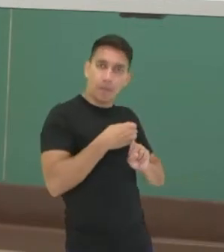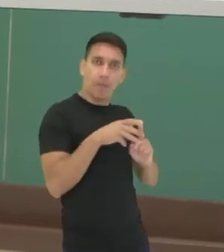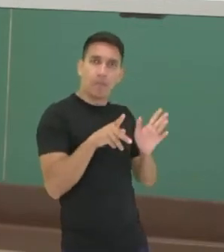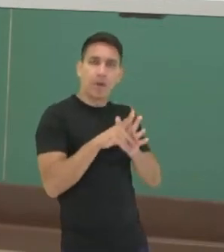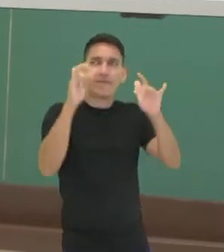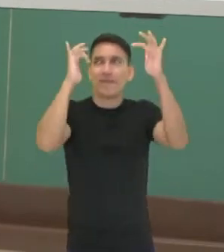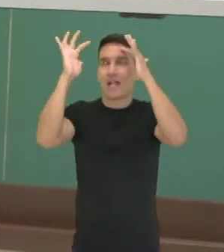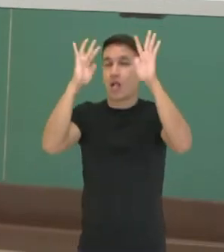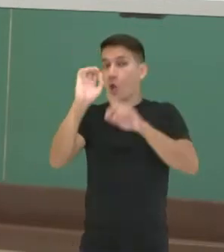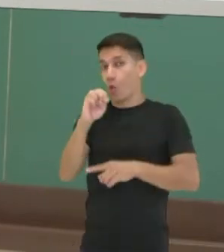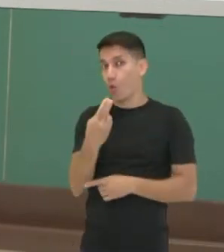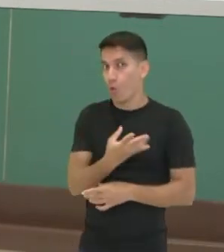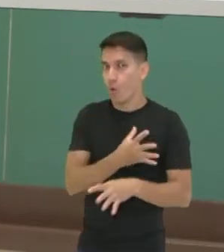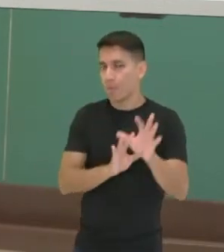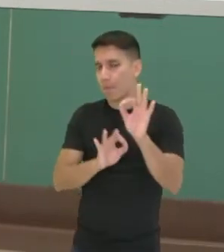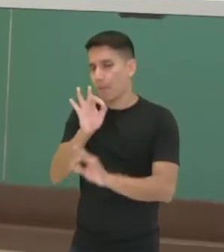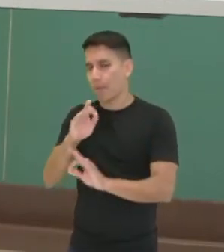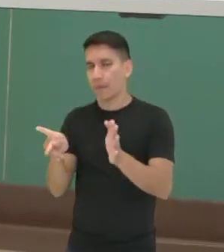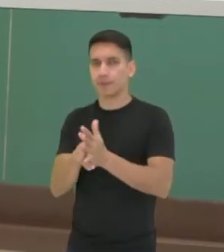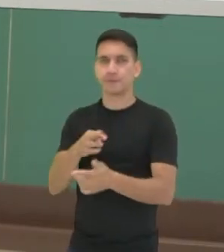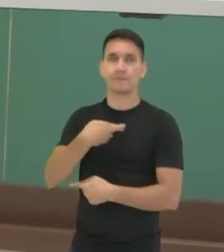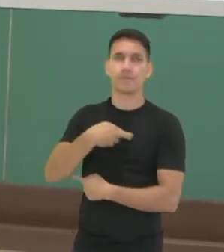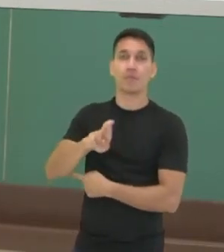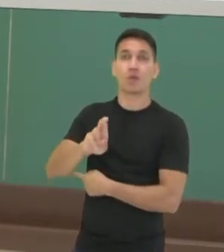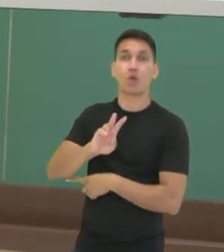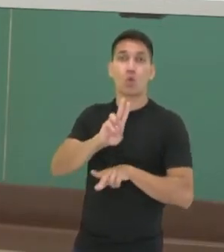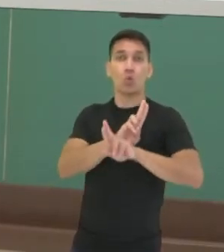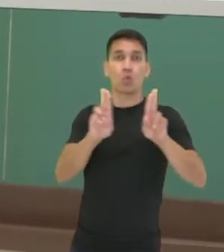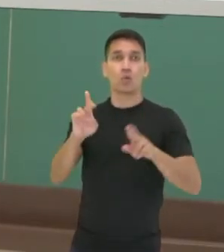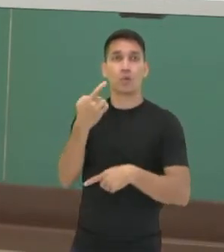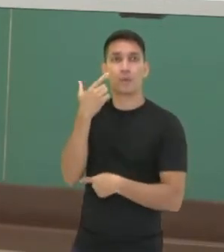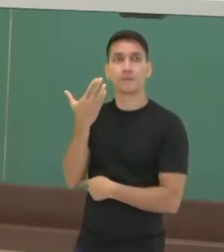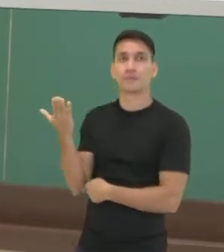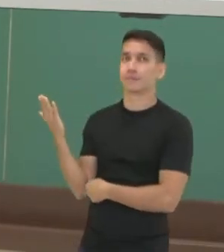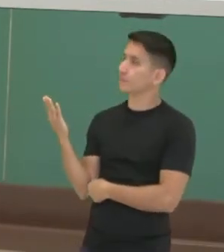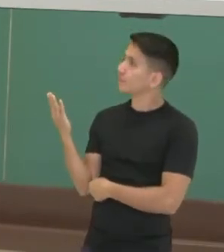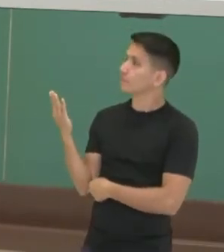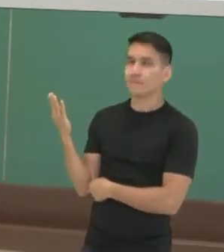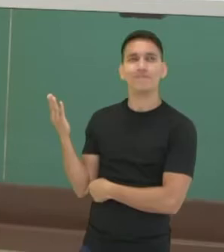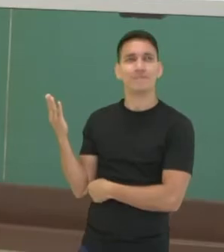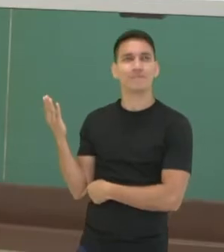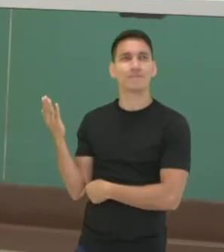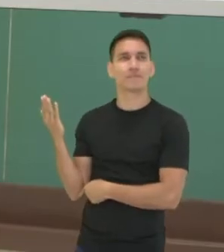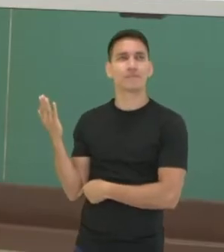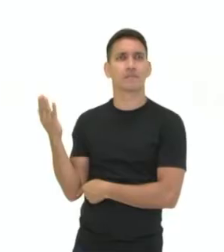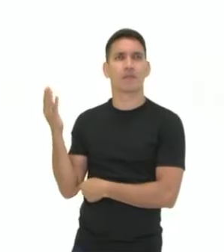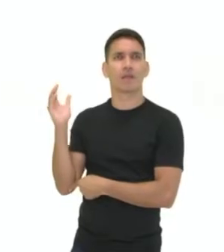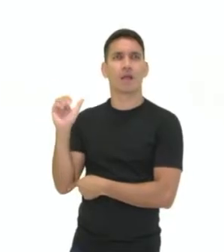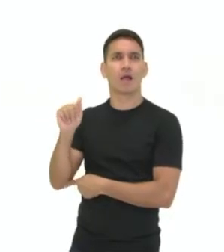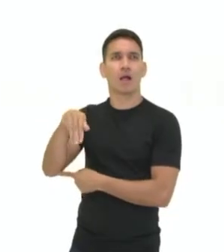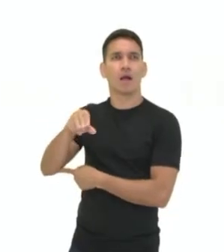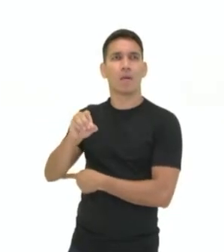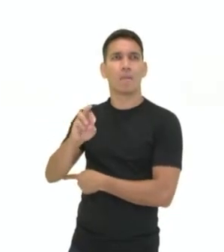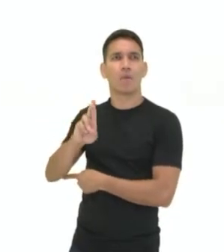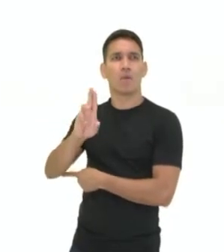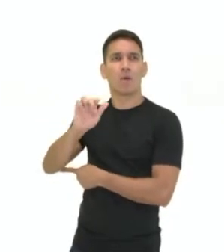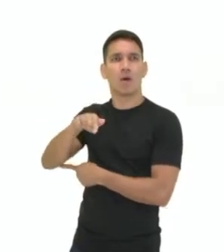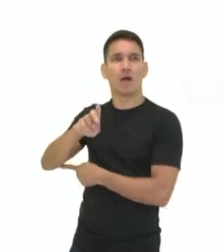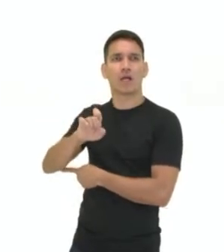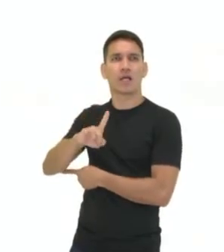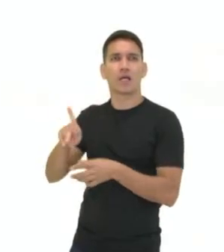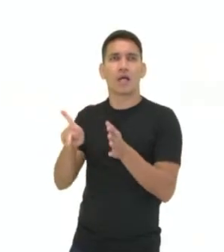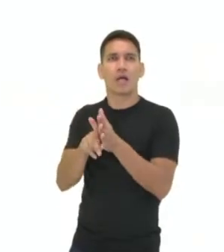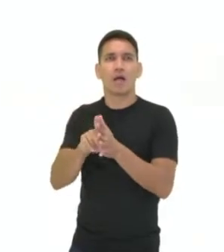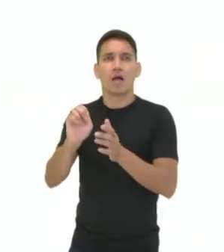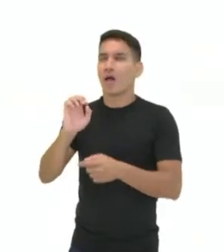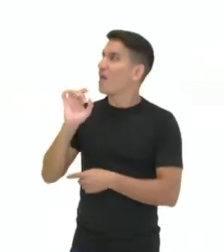ou ainda uma organização religiosa, chamada AMORC, Antiga e Mística Ordem Rosa Cruz.